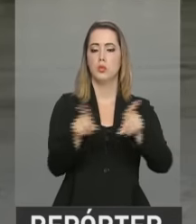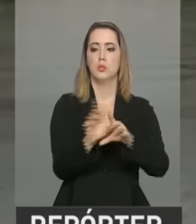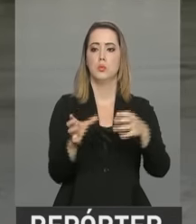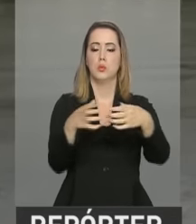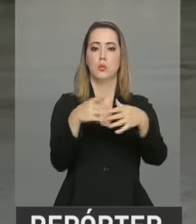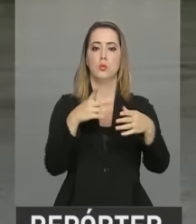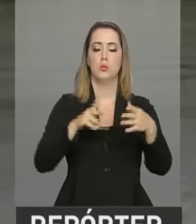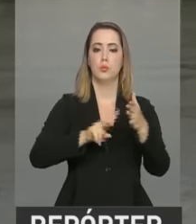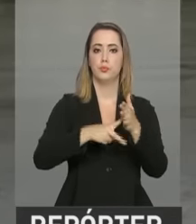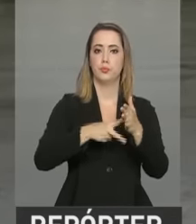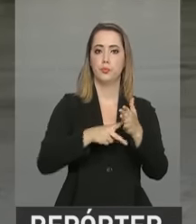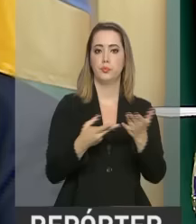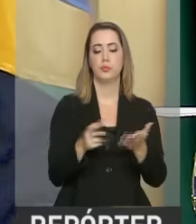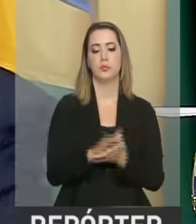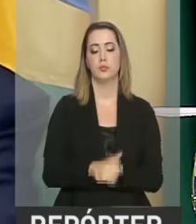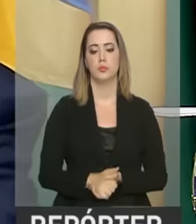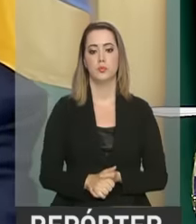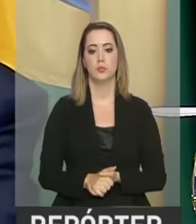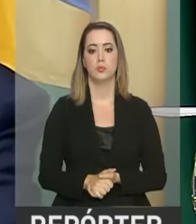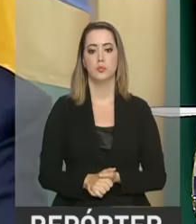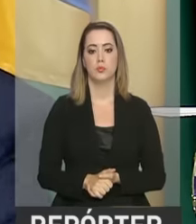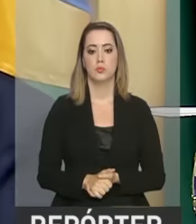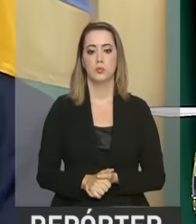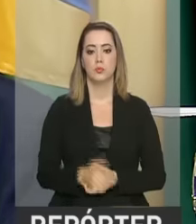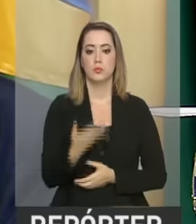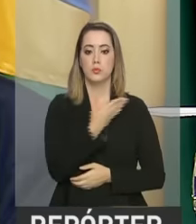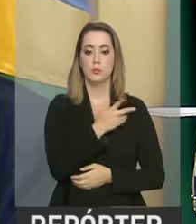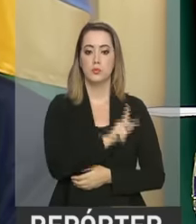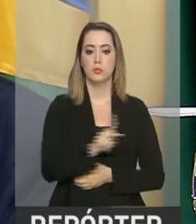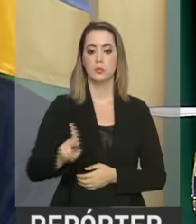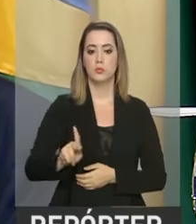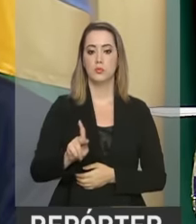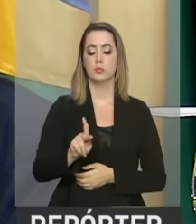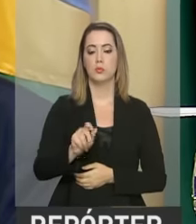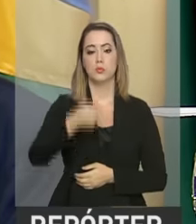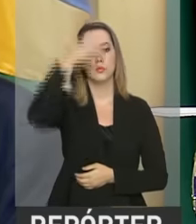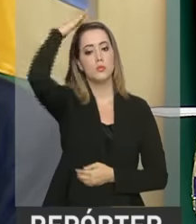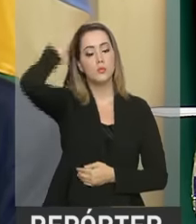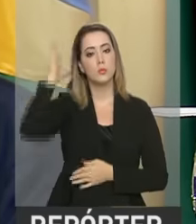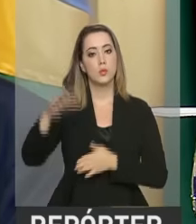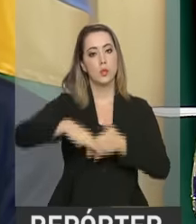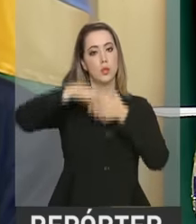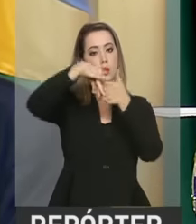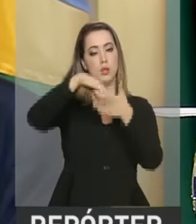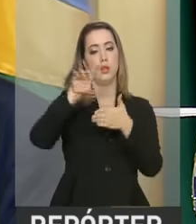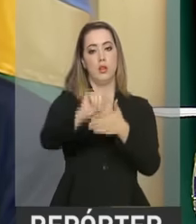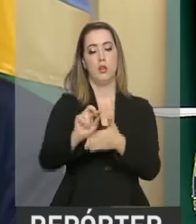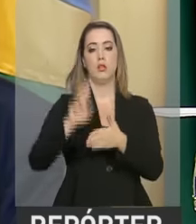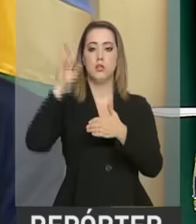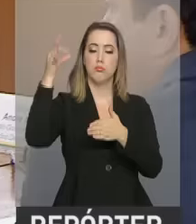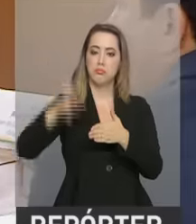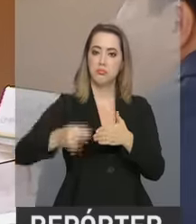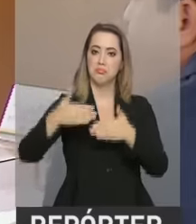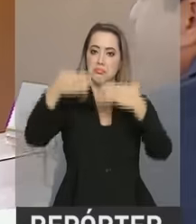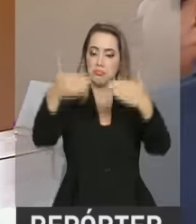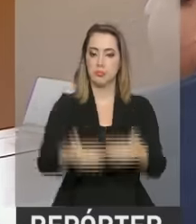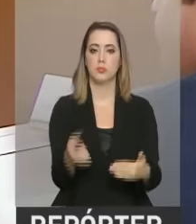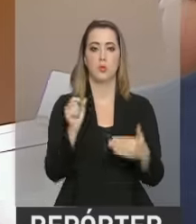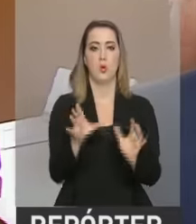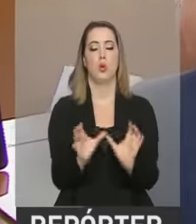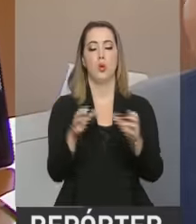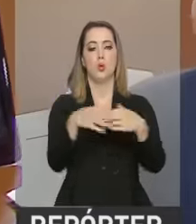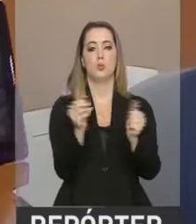discutir a proposta. O presidente Michel Temer coordenou pessoalmente os encontros no Palácio do Planalto. Foram